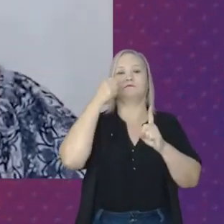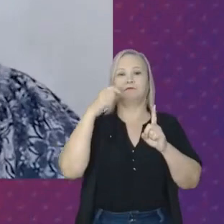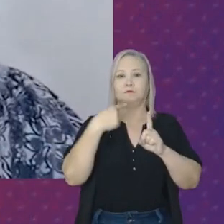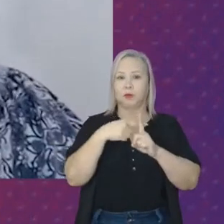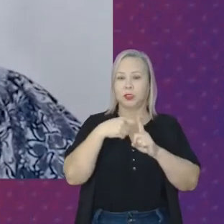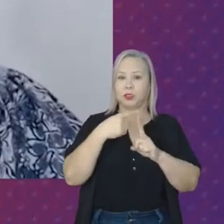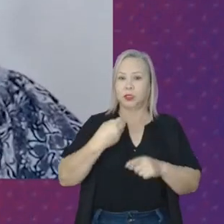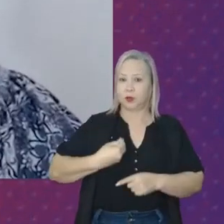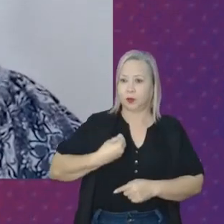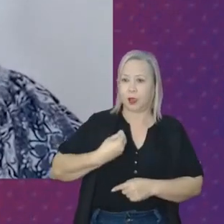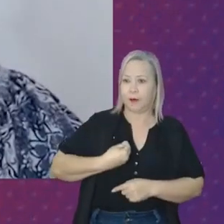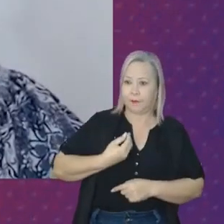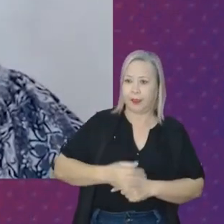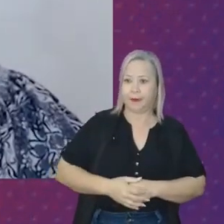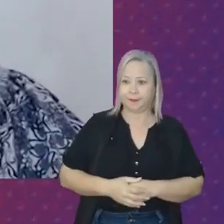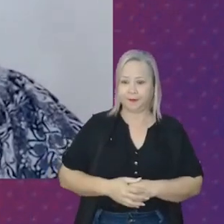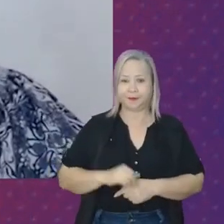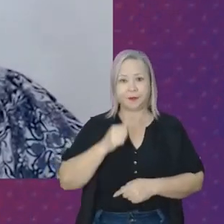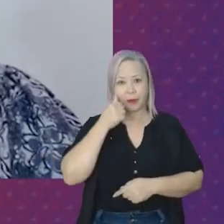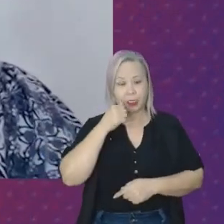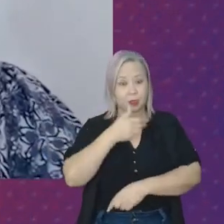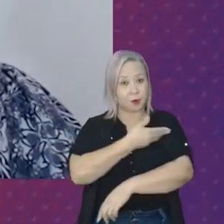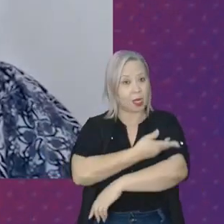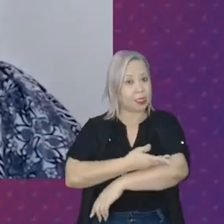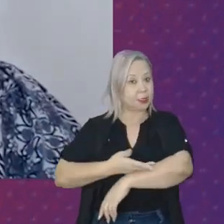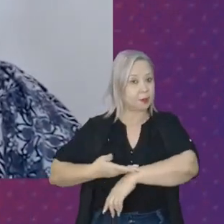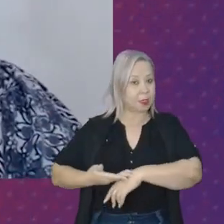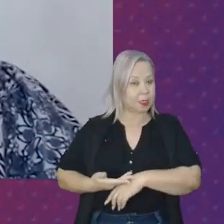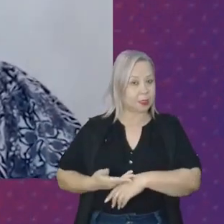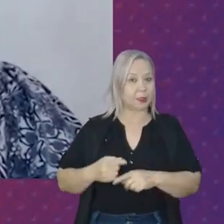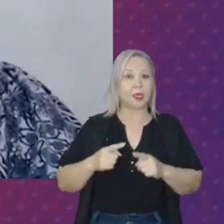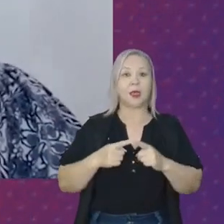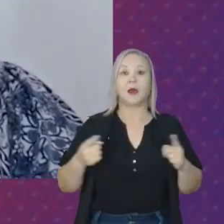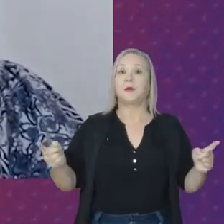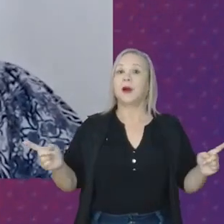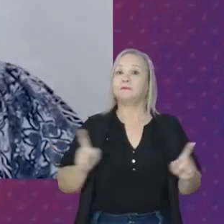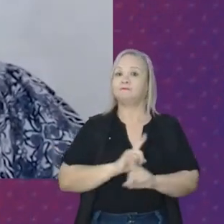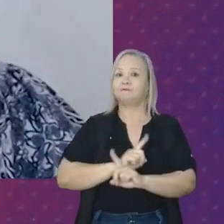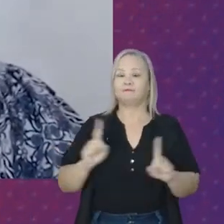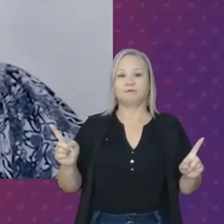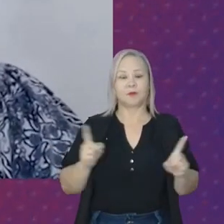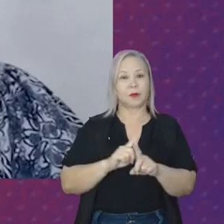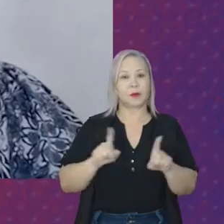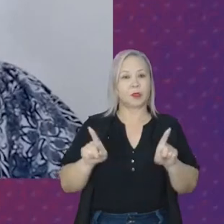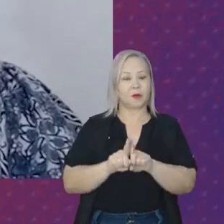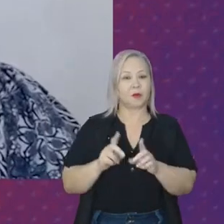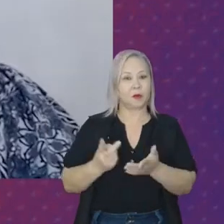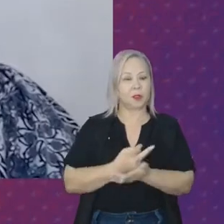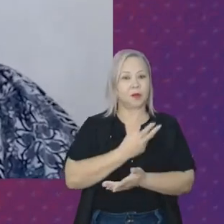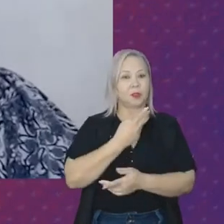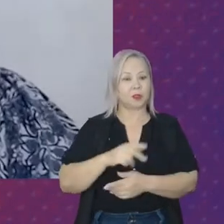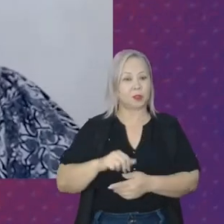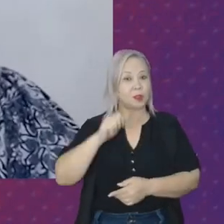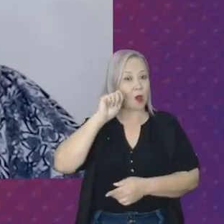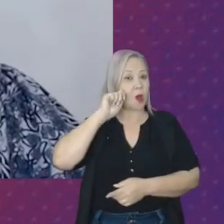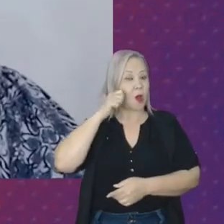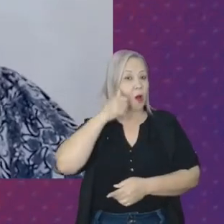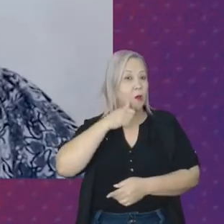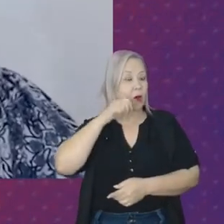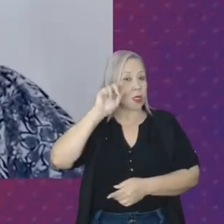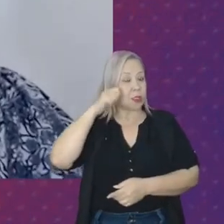na vida das mulheres brancas, mas não aconteceu o mesmo com as mulheres negras, que continuaram